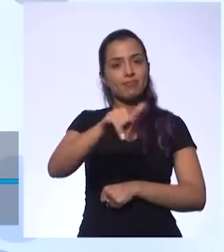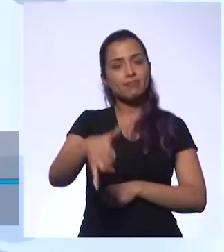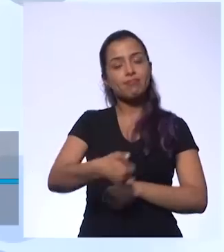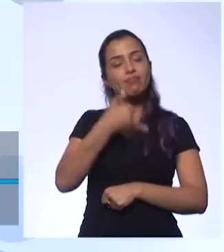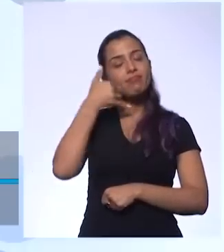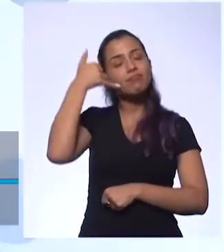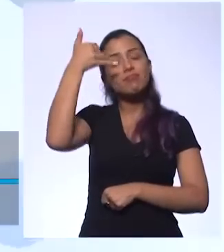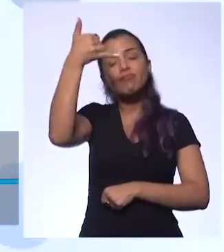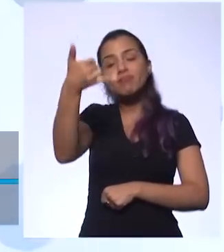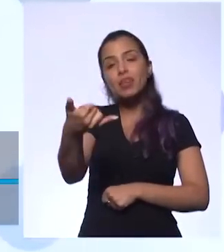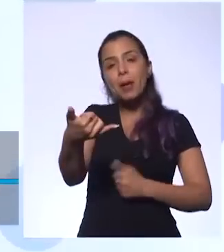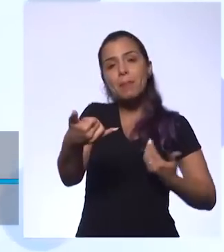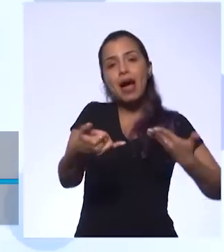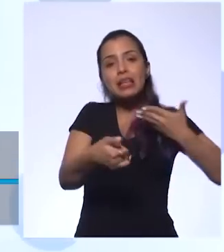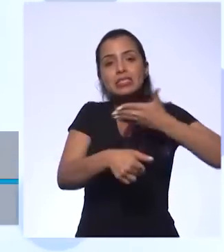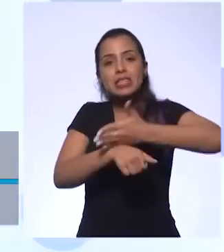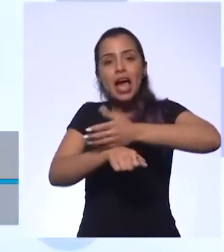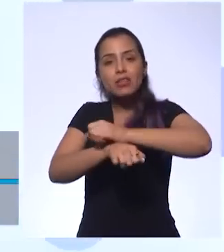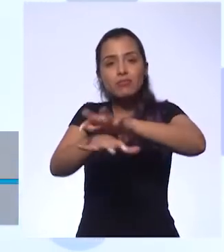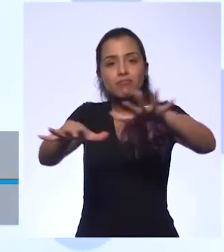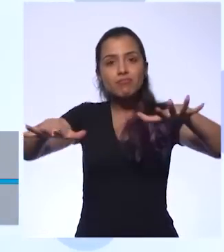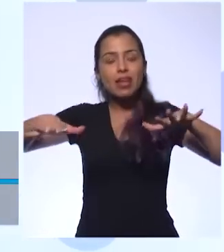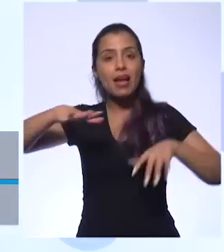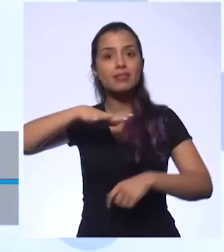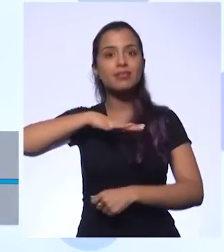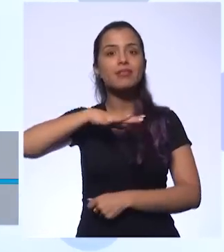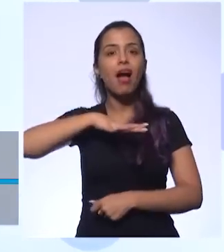direito à cidade que lhe ofereceram. Isso.